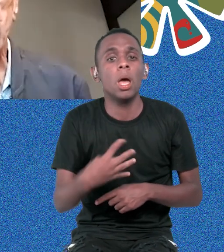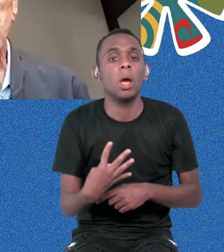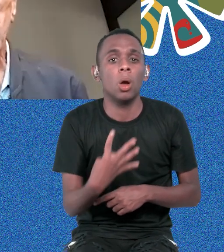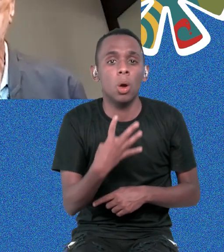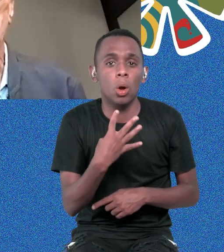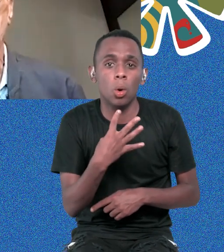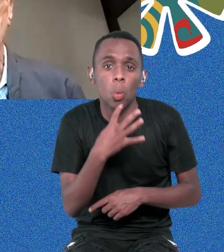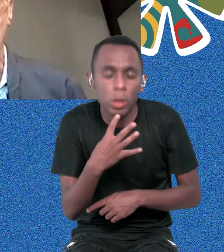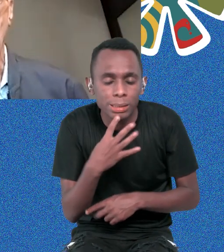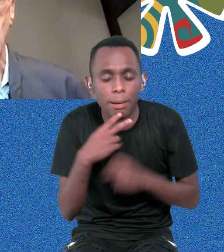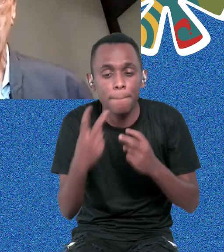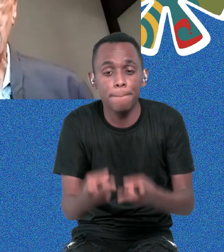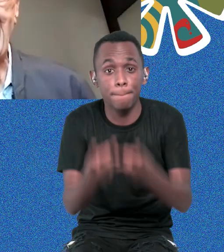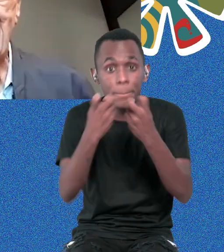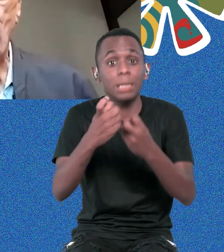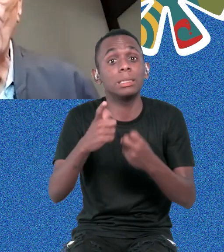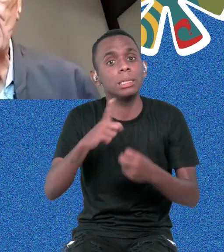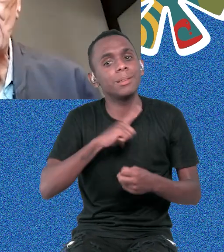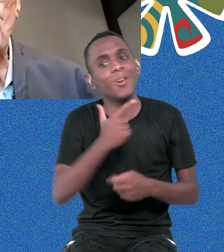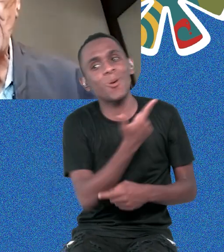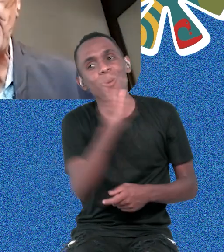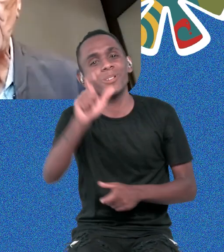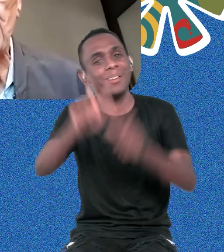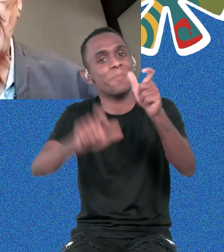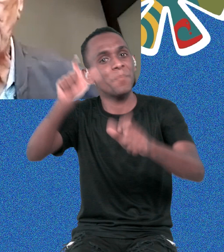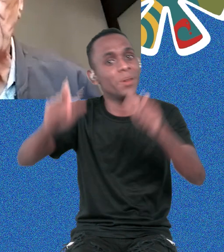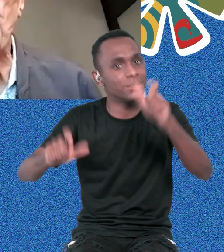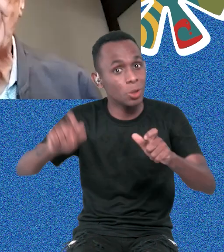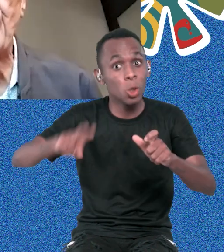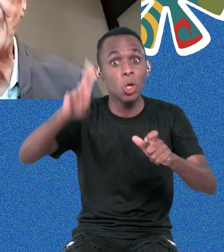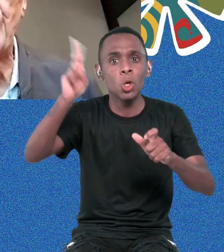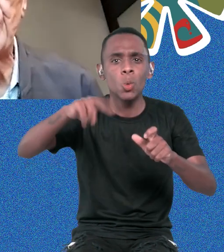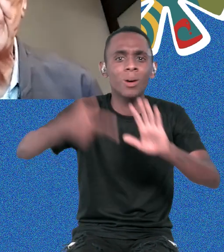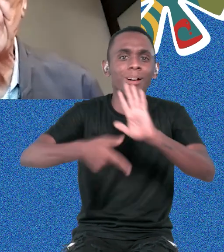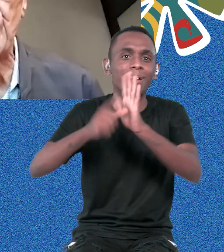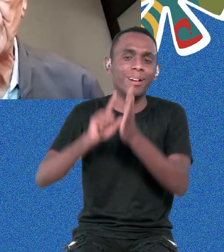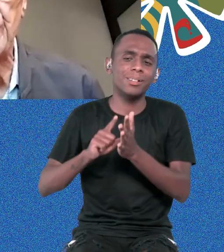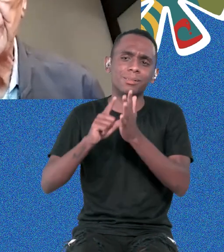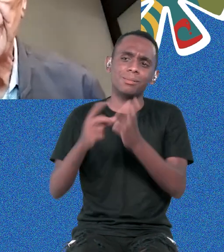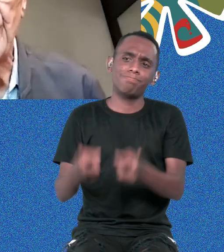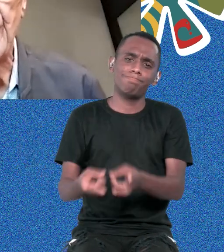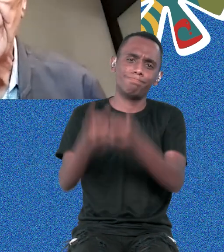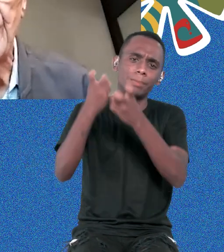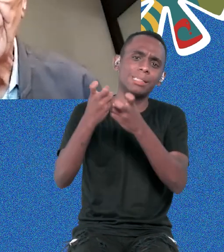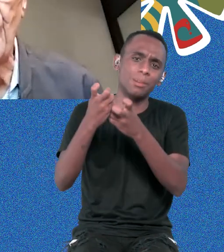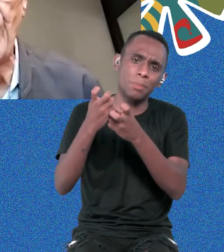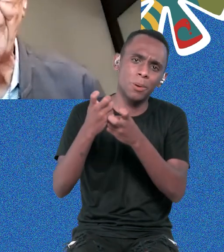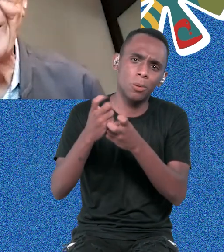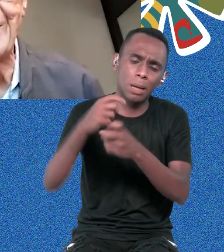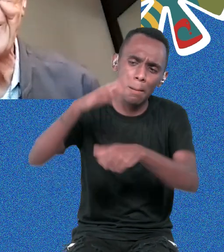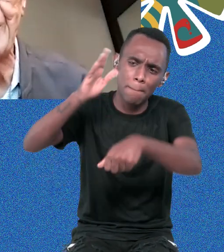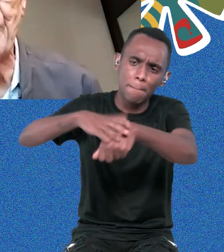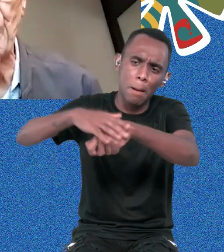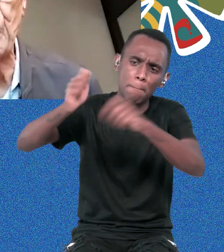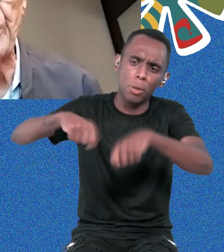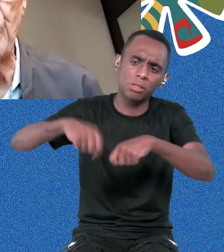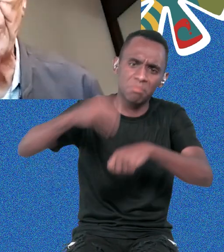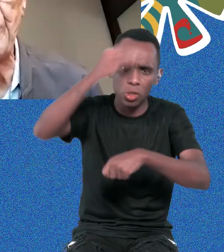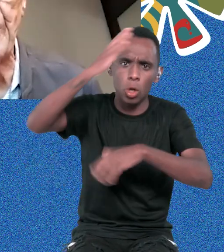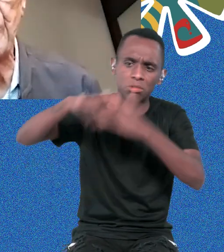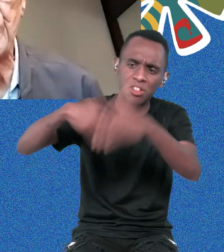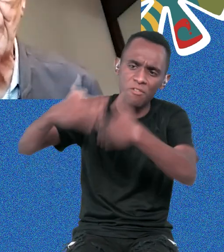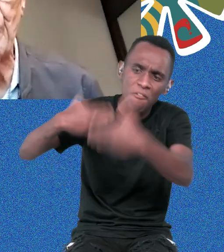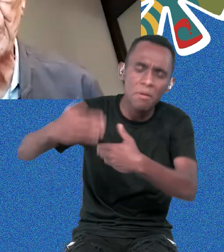è riconoscere che ha altri soggetti che nunca foram riconosciuti come capaci di